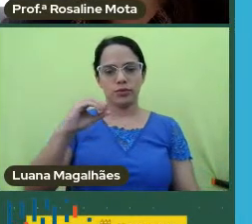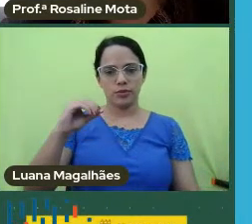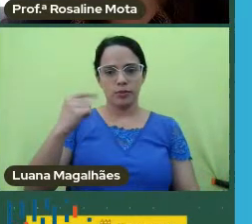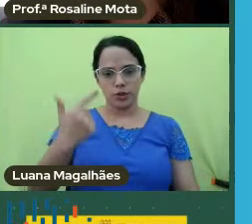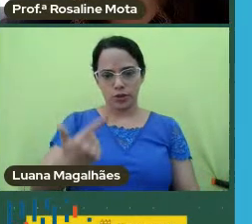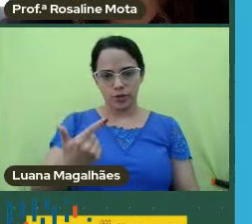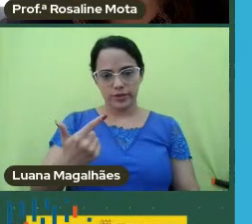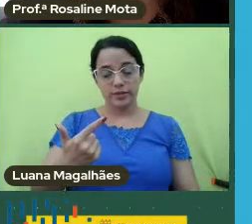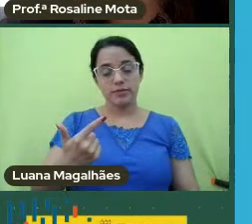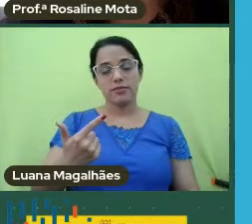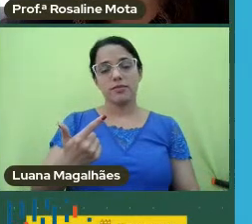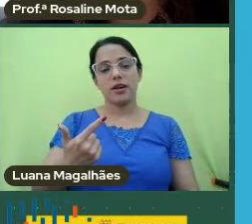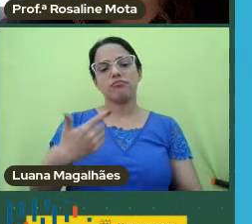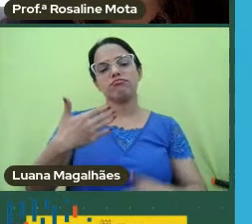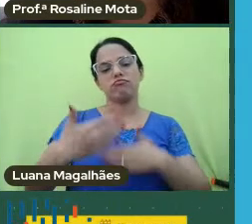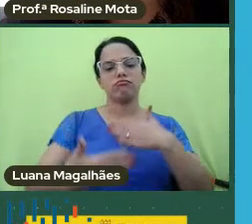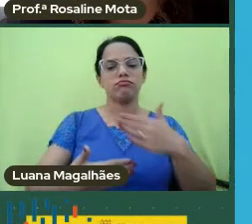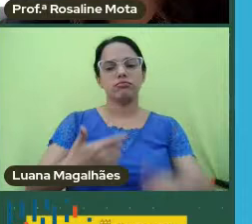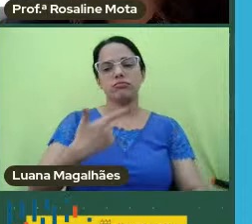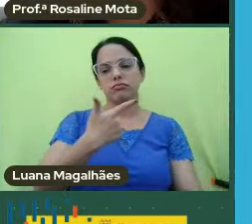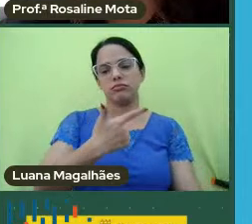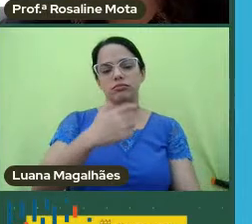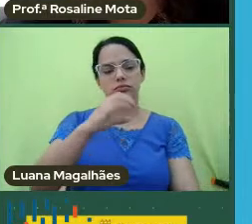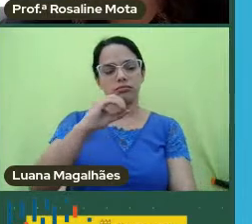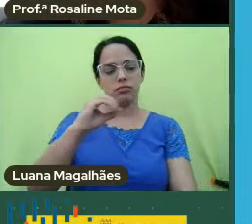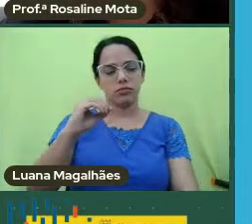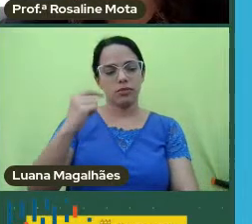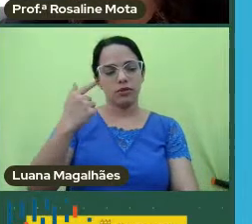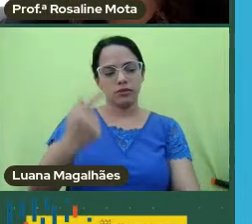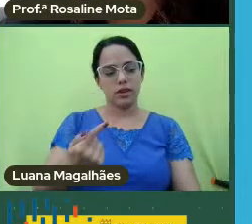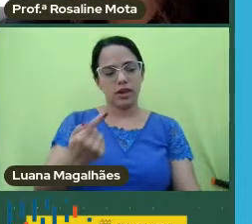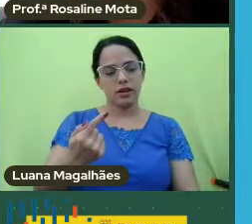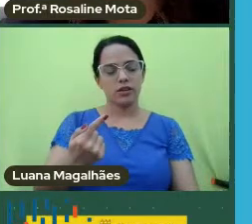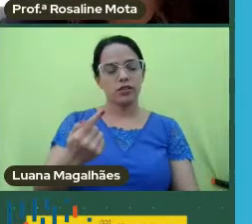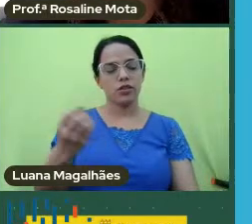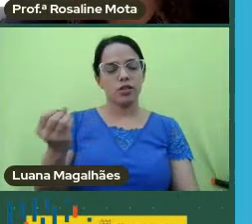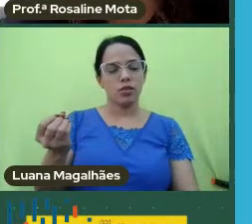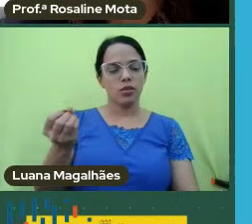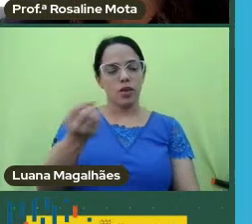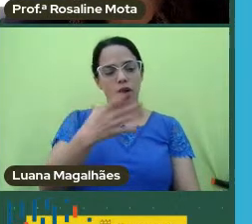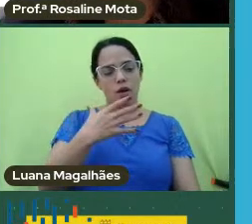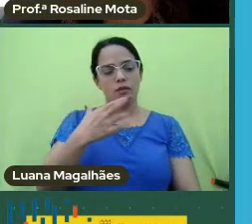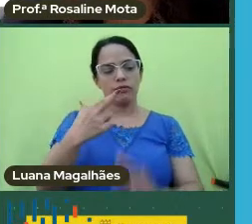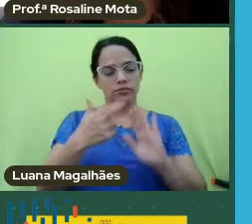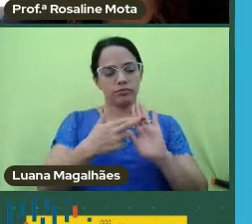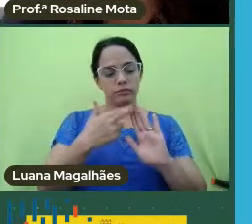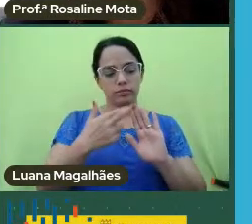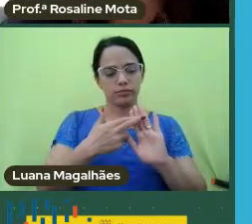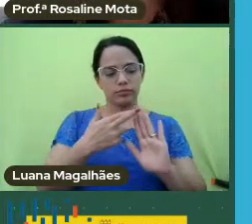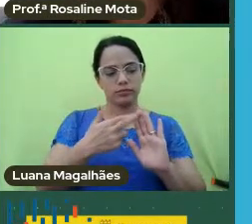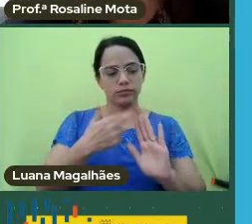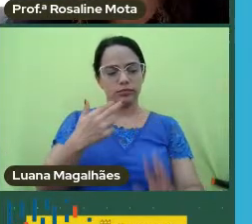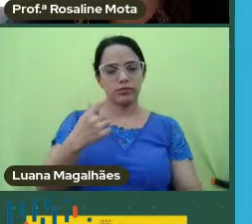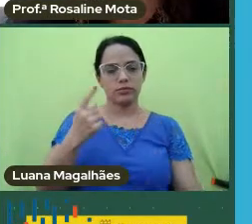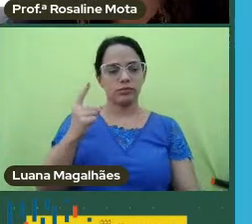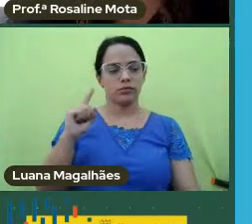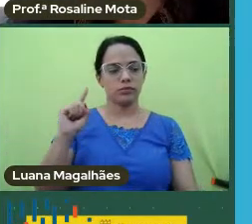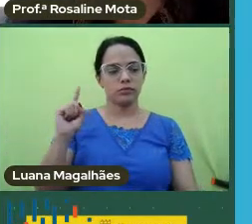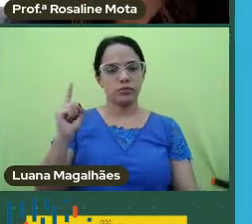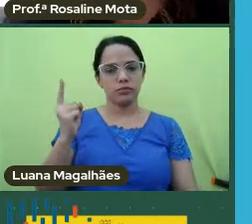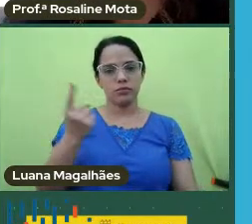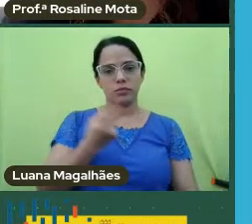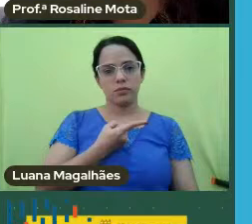2007, a gente tem uma nova resolução do CFM, que é a 1821 de